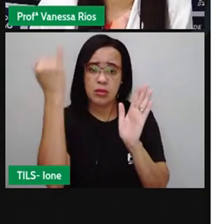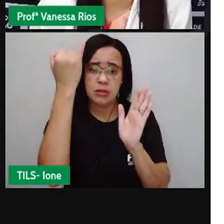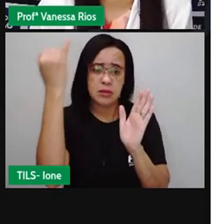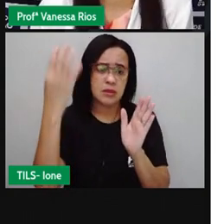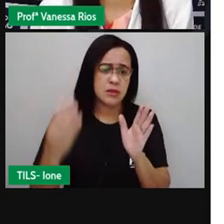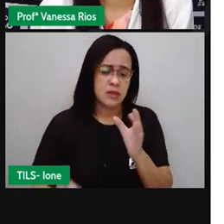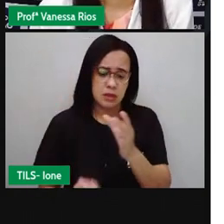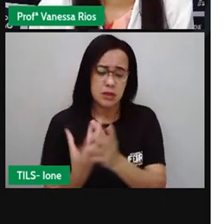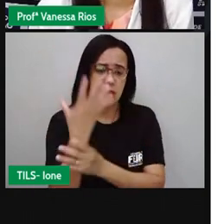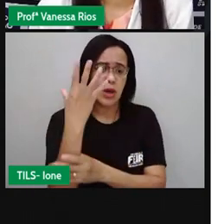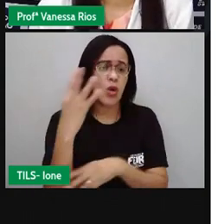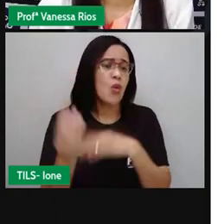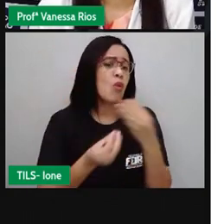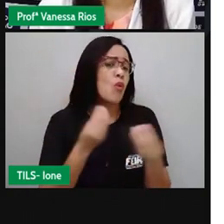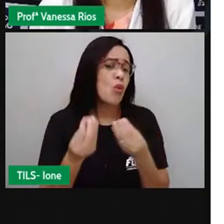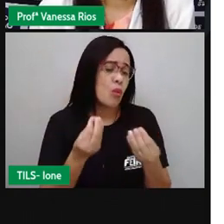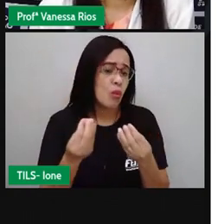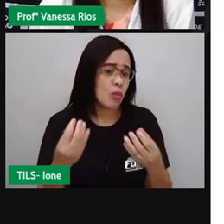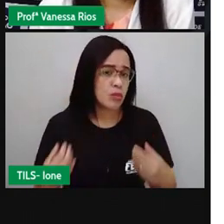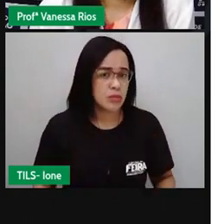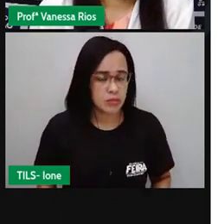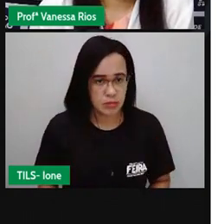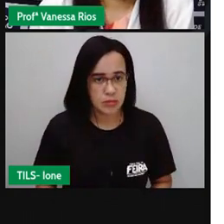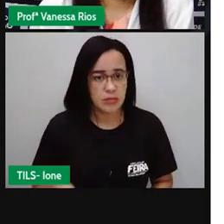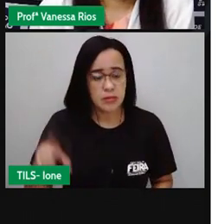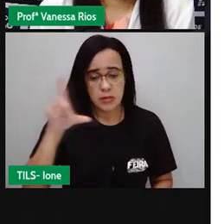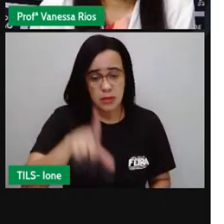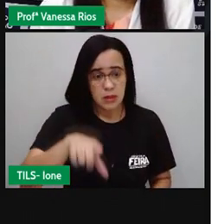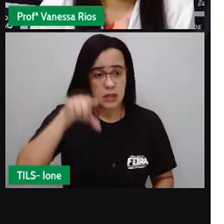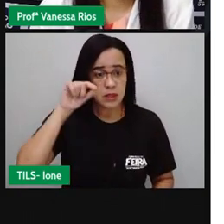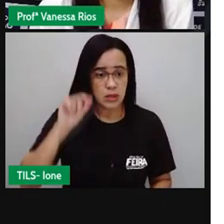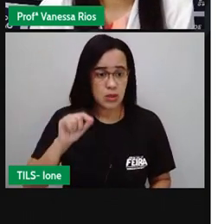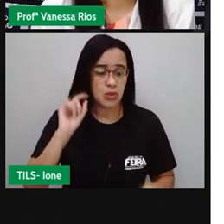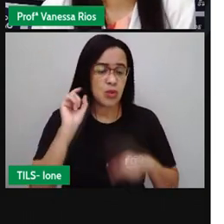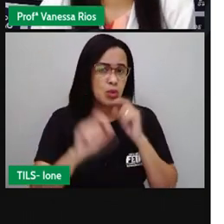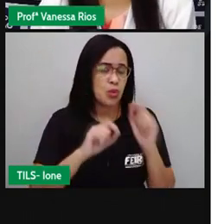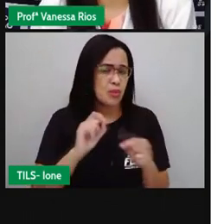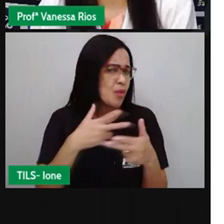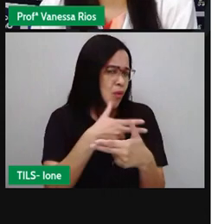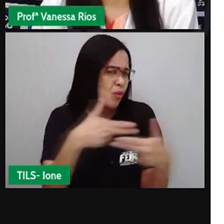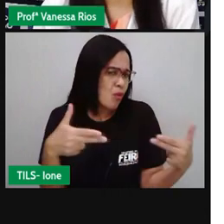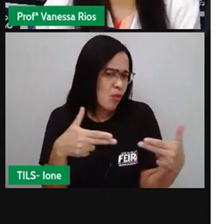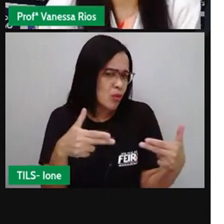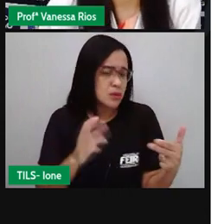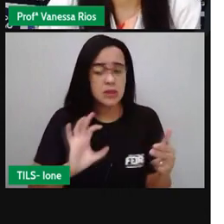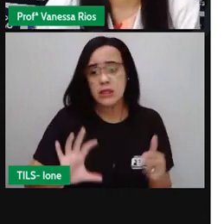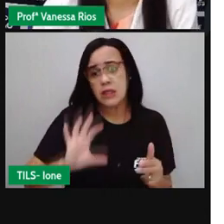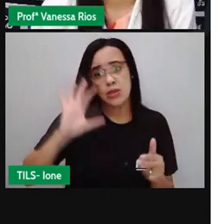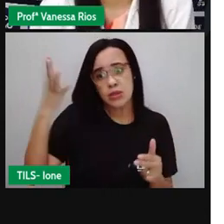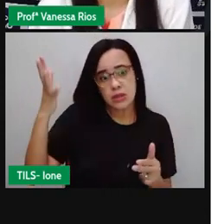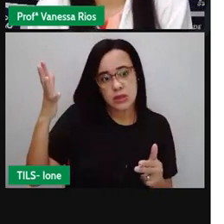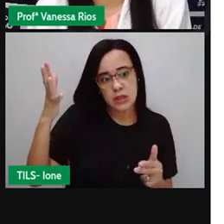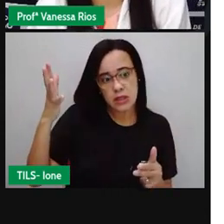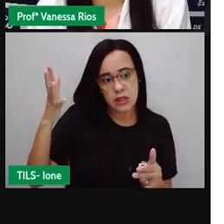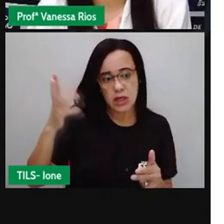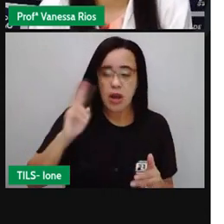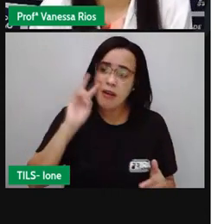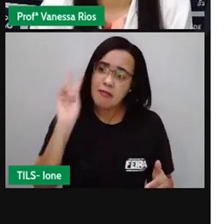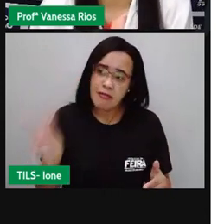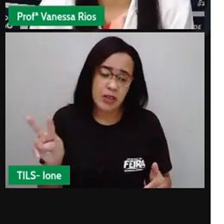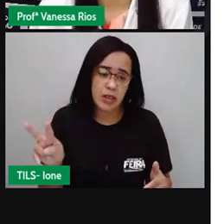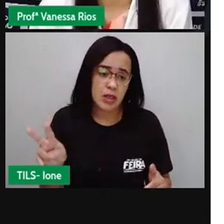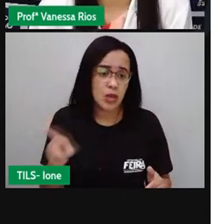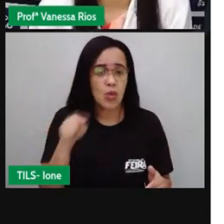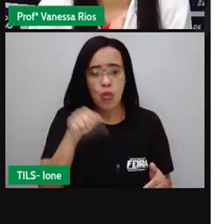então primeiro escolha uma situação do cotidiano então pode ser algo que você viveu ou que outra pessoa né